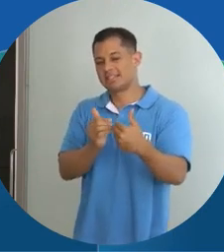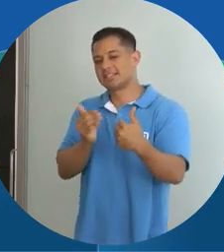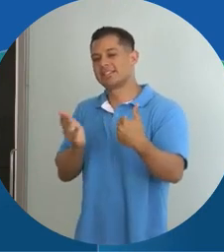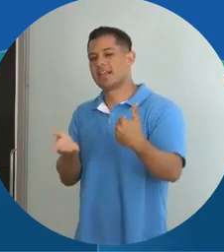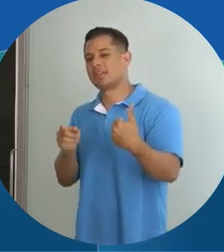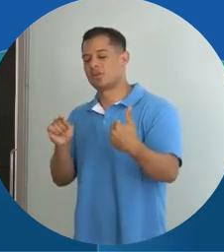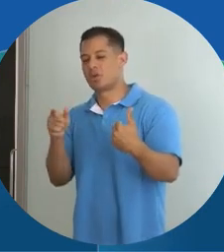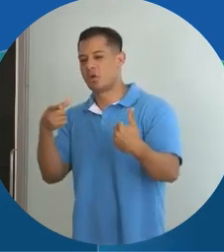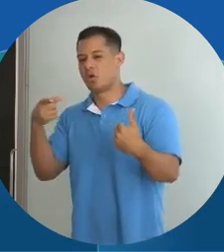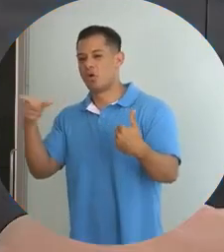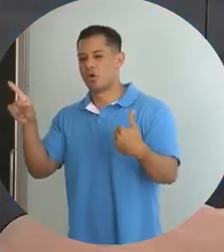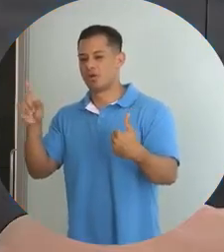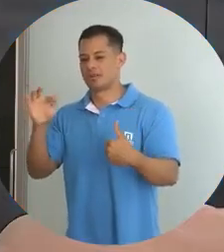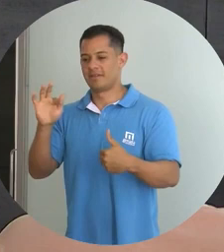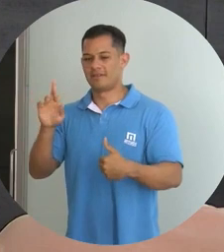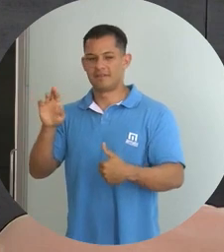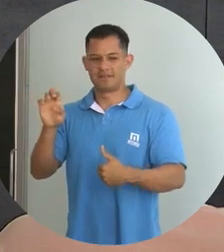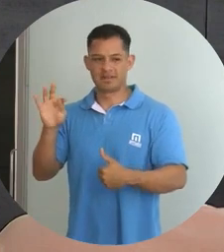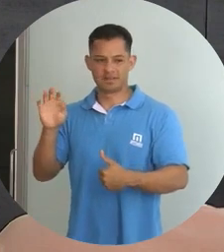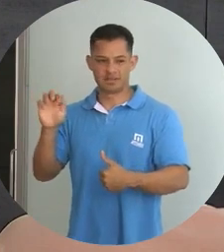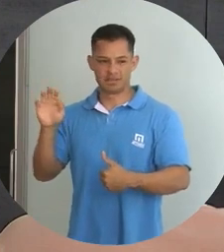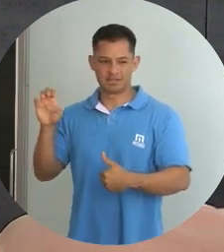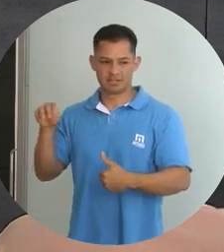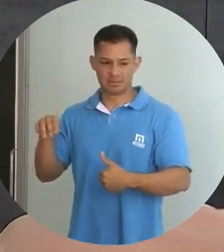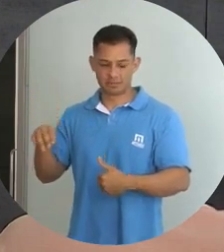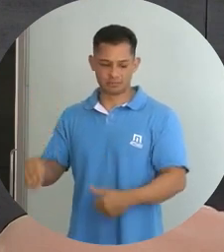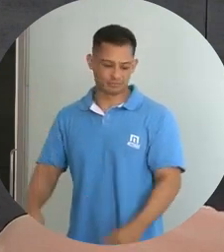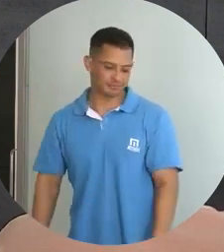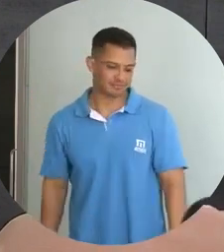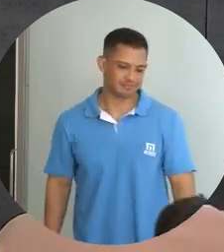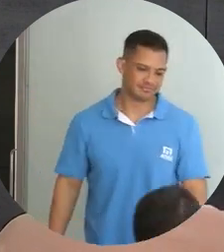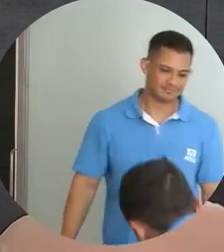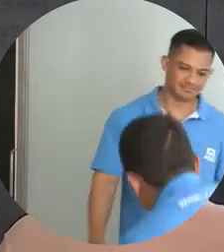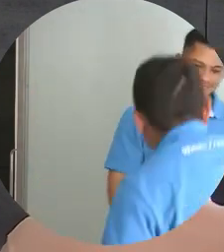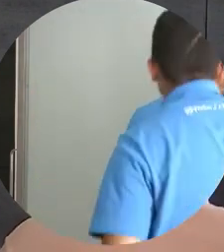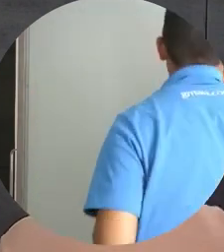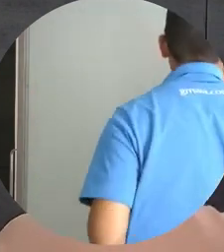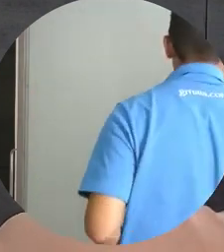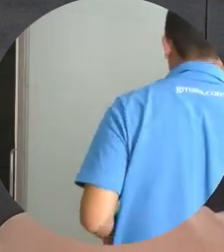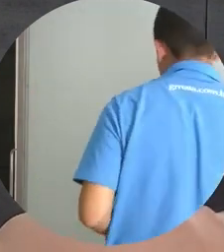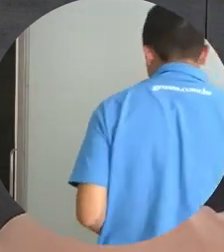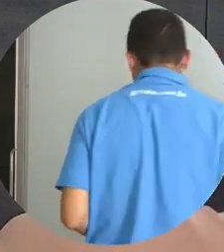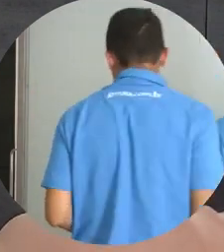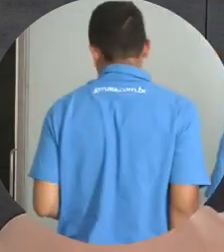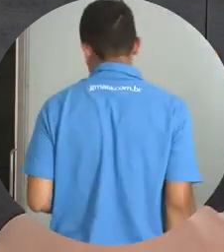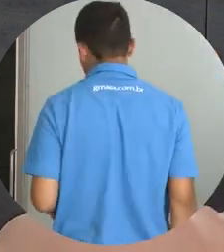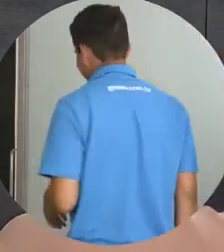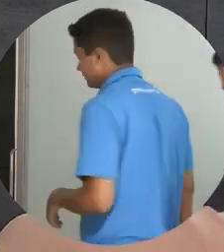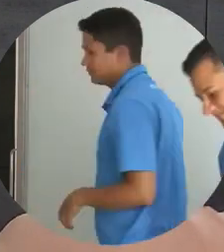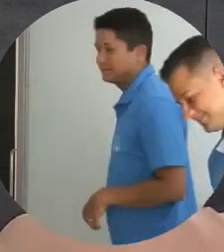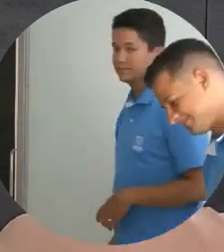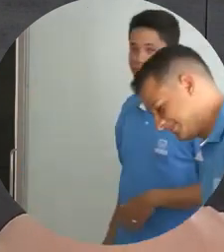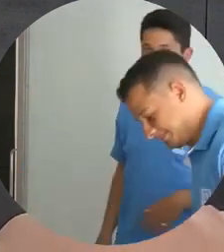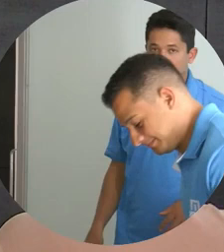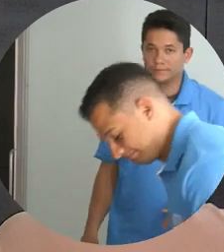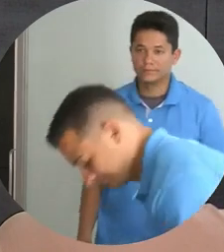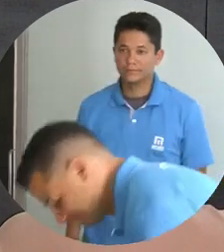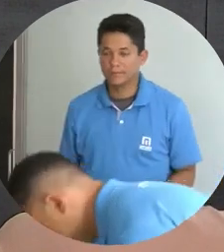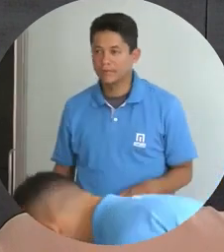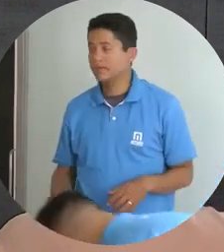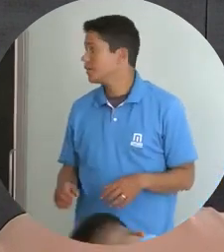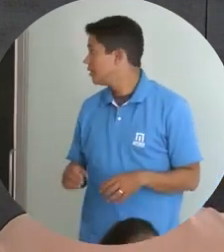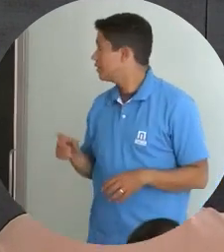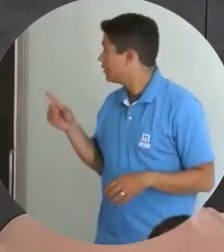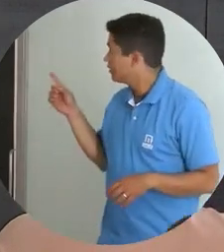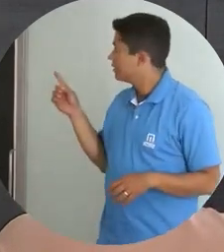outra fretagem, que são barras normalmente 6 barras de 10 milímetros, com estribo também,